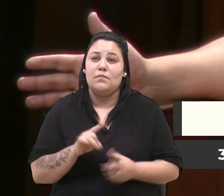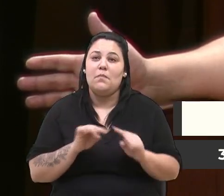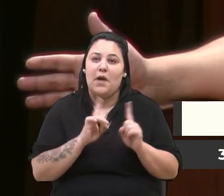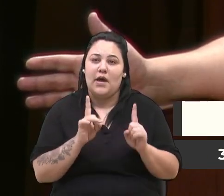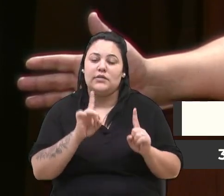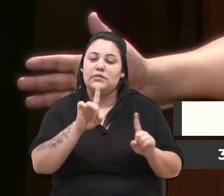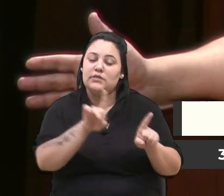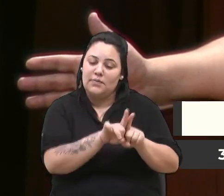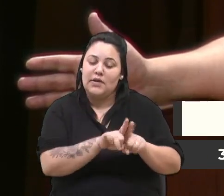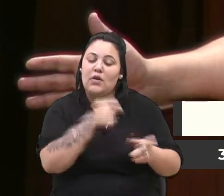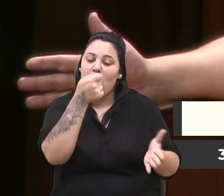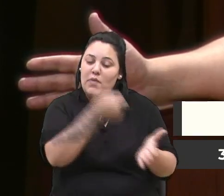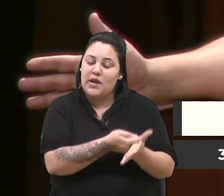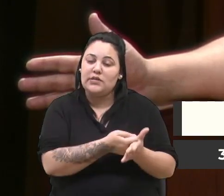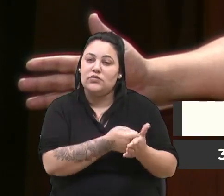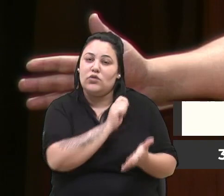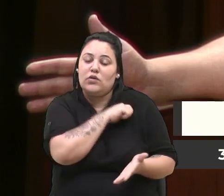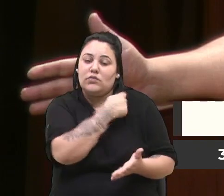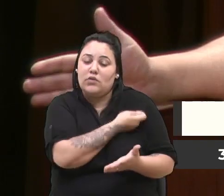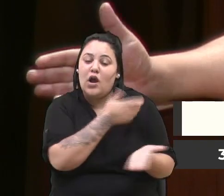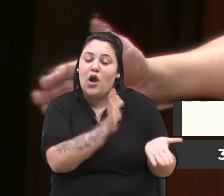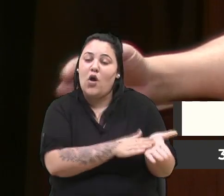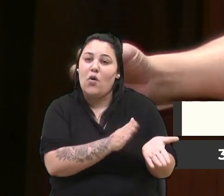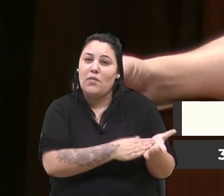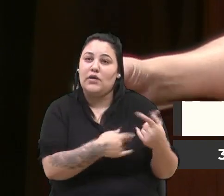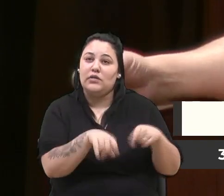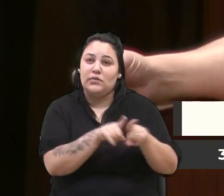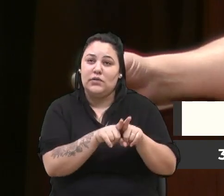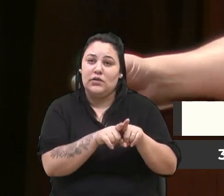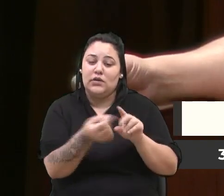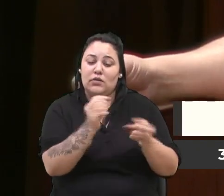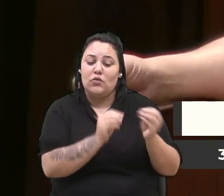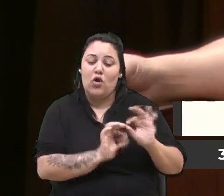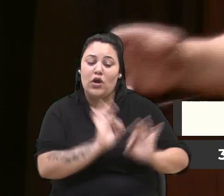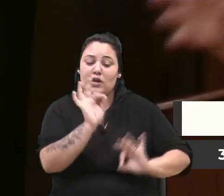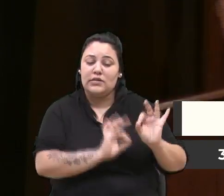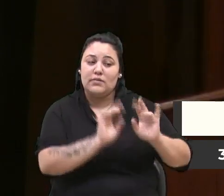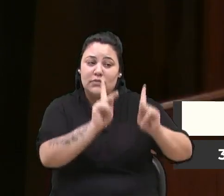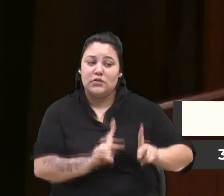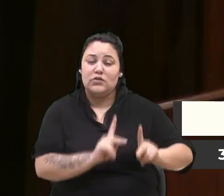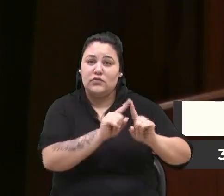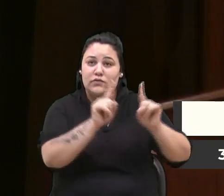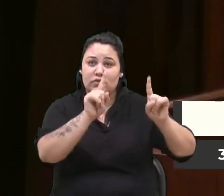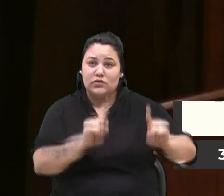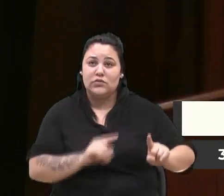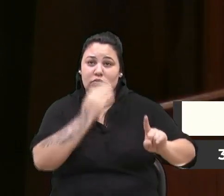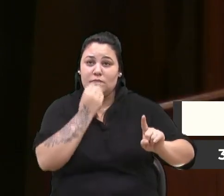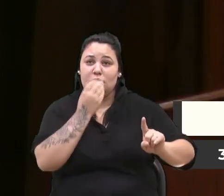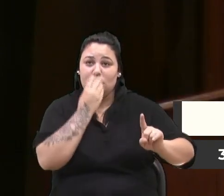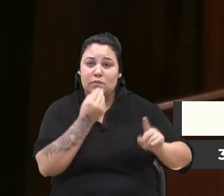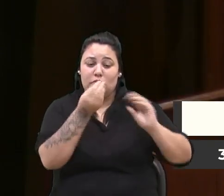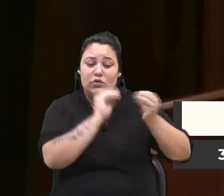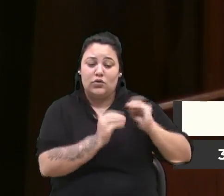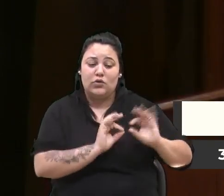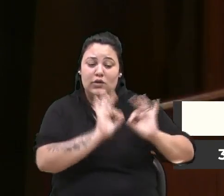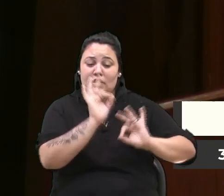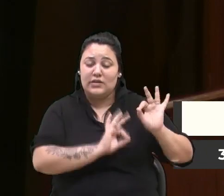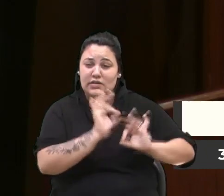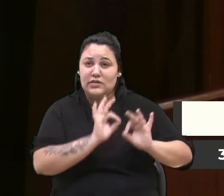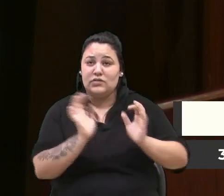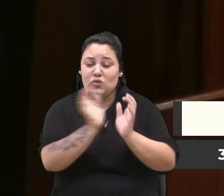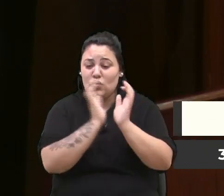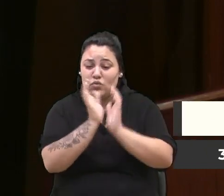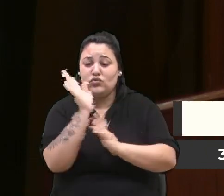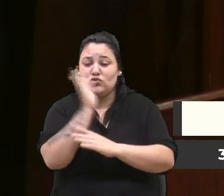dever de fiscalizar, de cobrar e que montem equipes, vereador Camilles. Equipes, montem as equipes. Uma parte. De urgência,